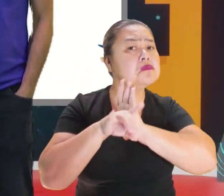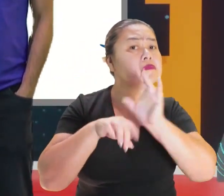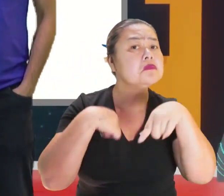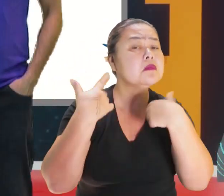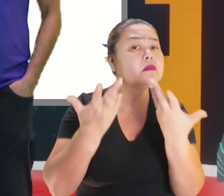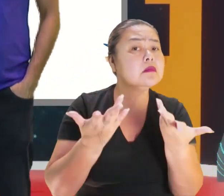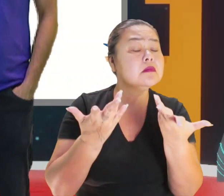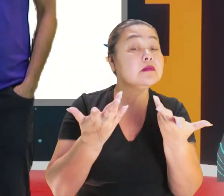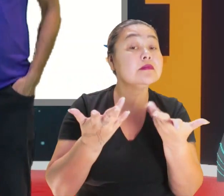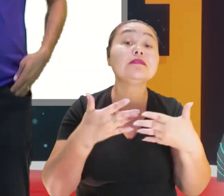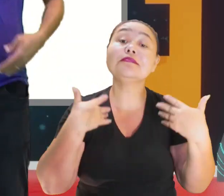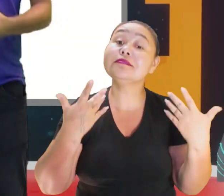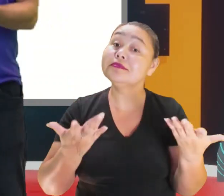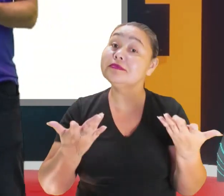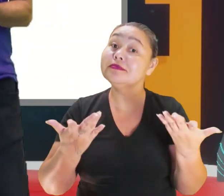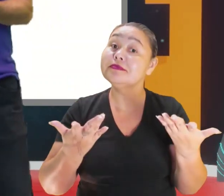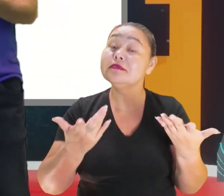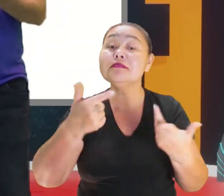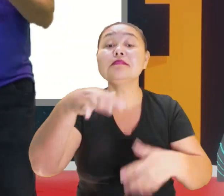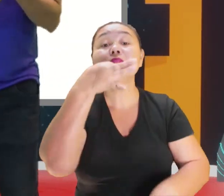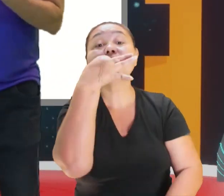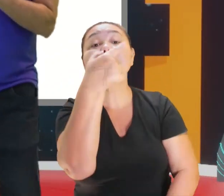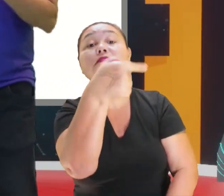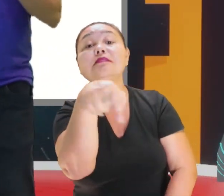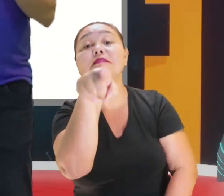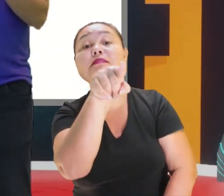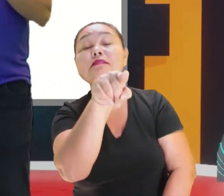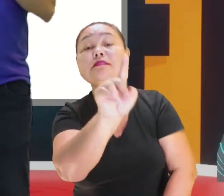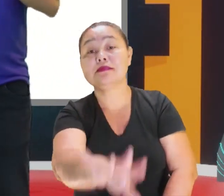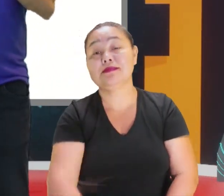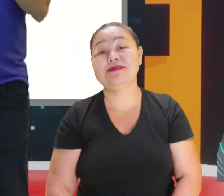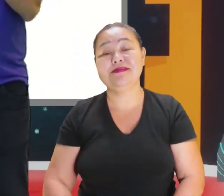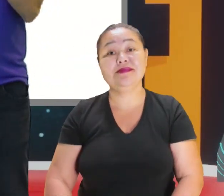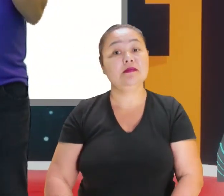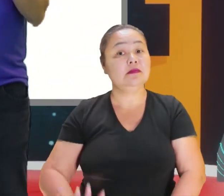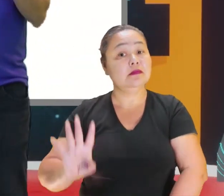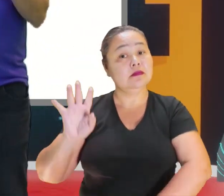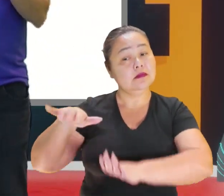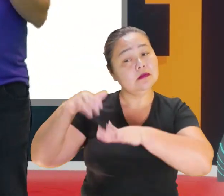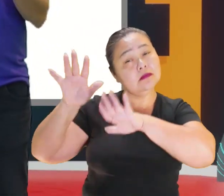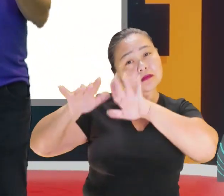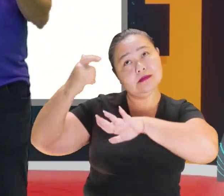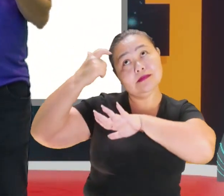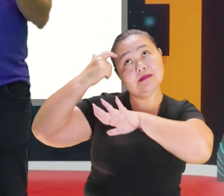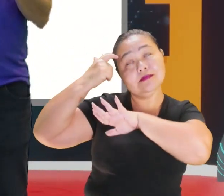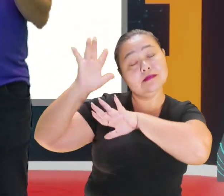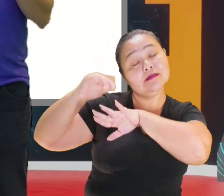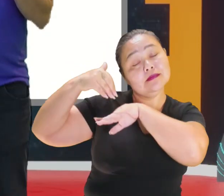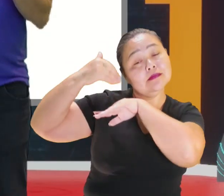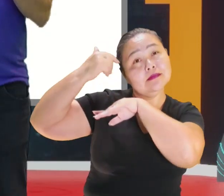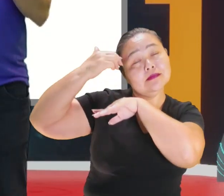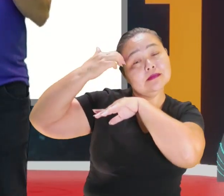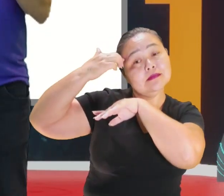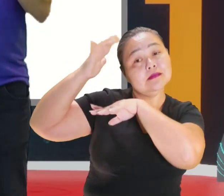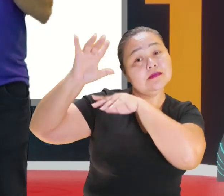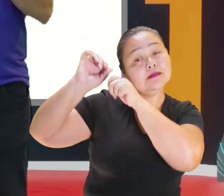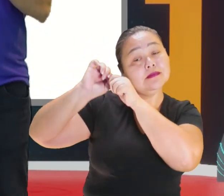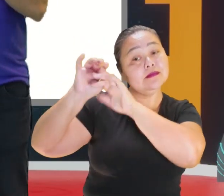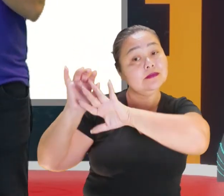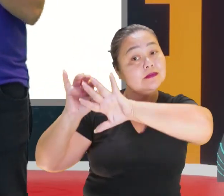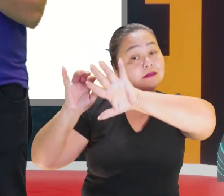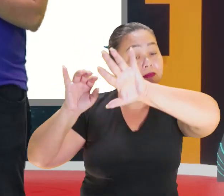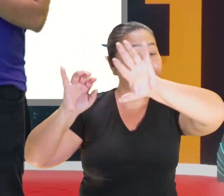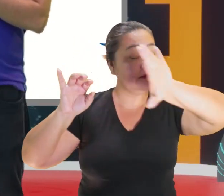isso? E aí? O que vocês acham? Bom, vamos só deslanchar aqui algumas ideias. Nós temos a parte